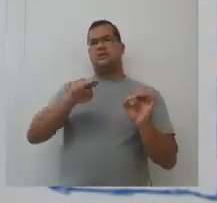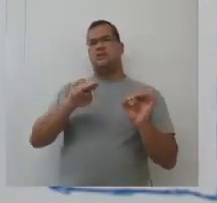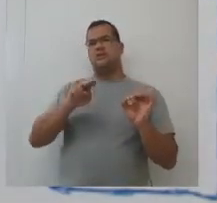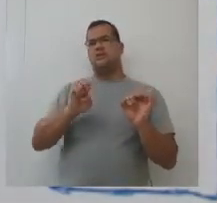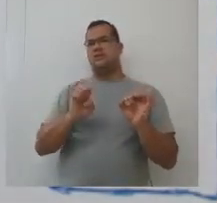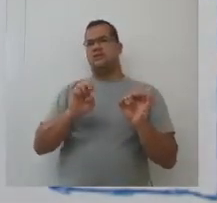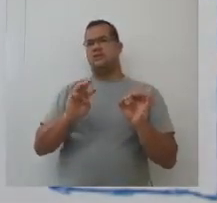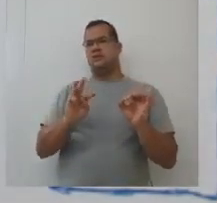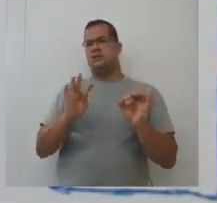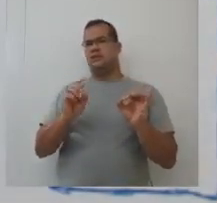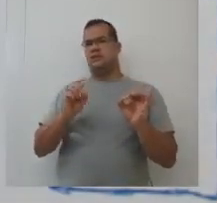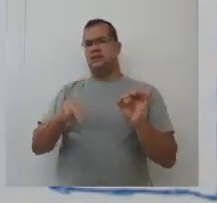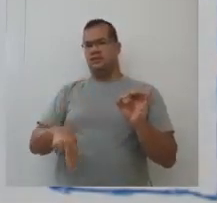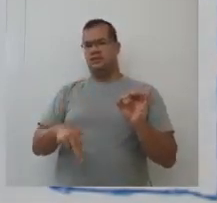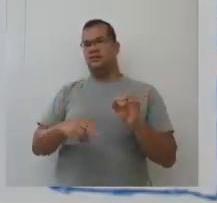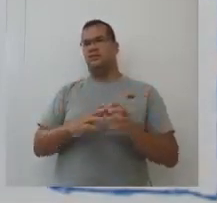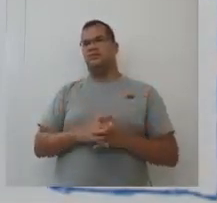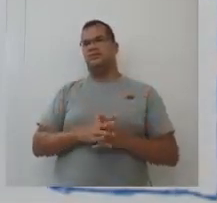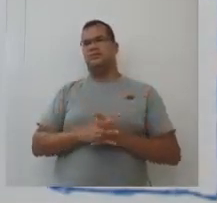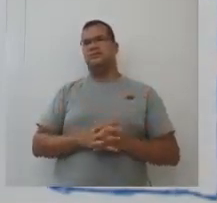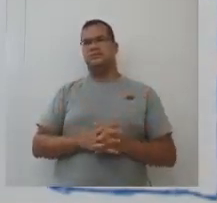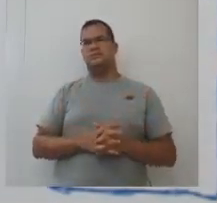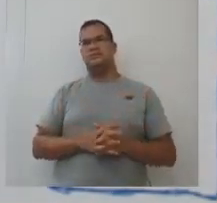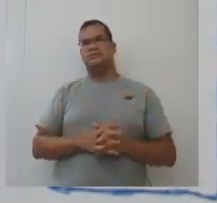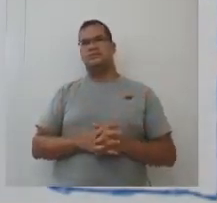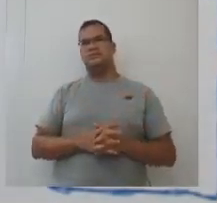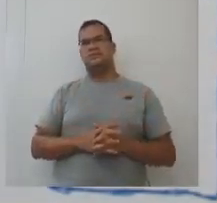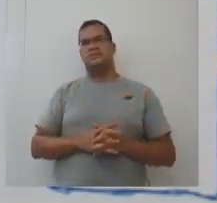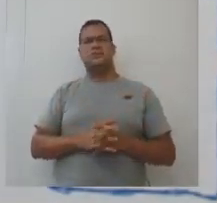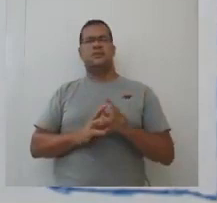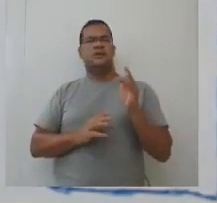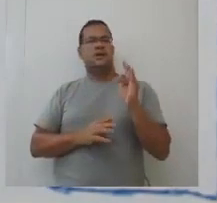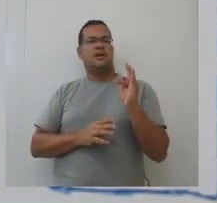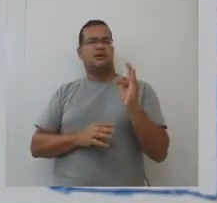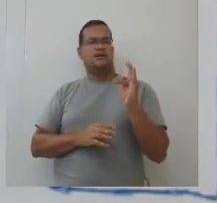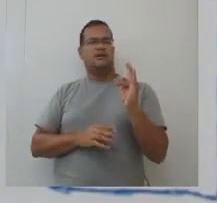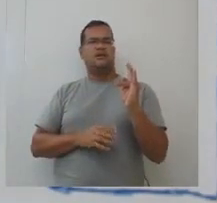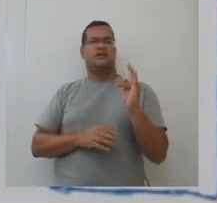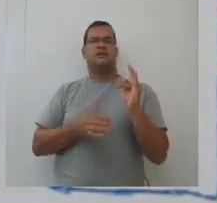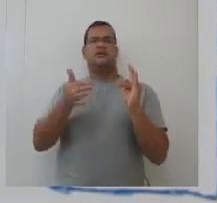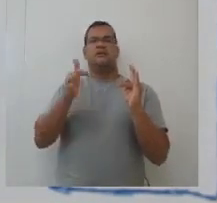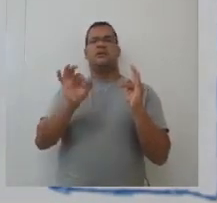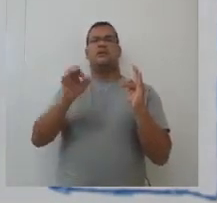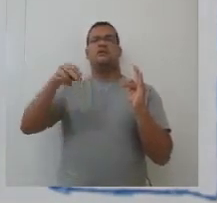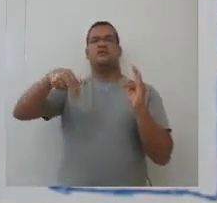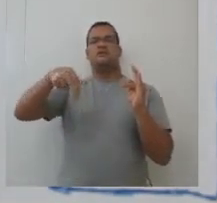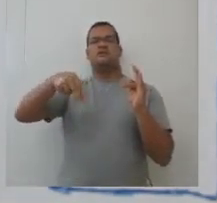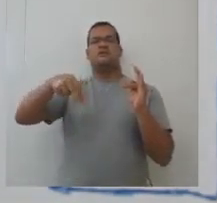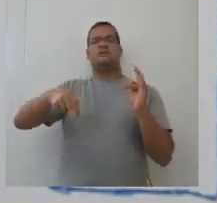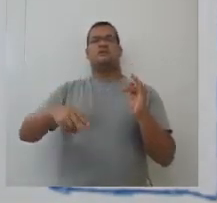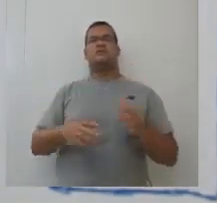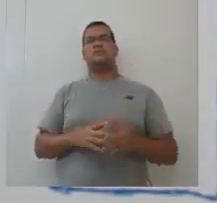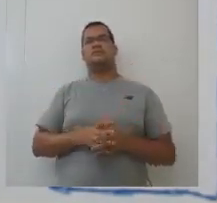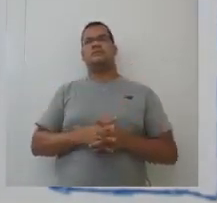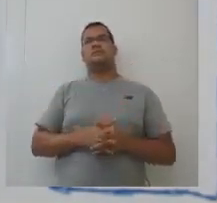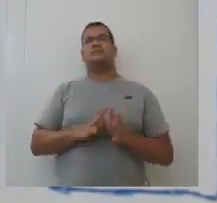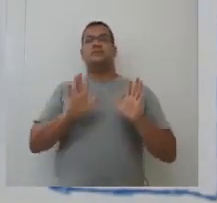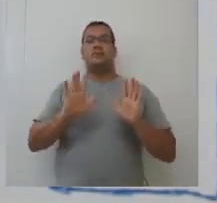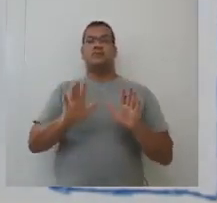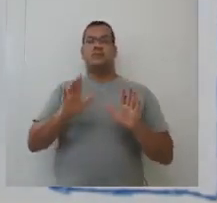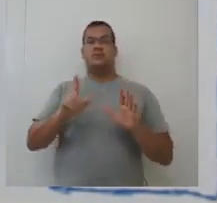Q é 2 coulomb, F é 10 Newton, mas